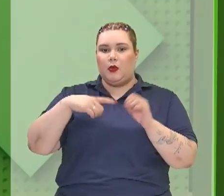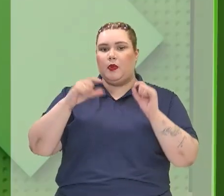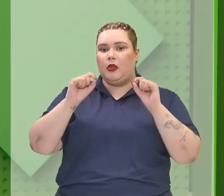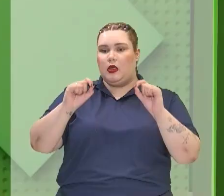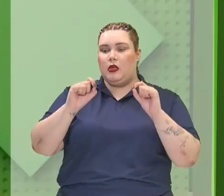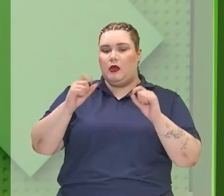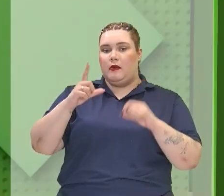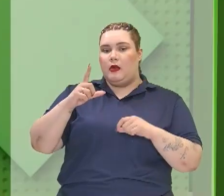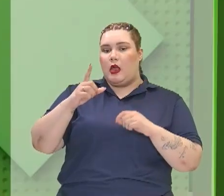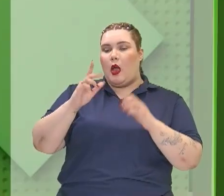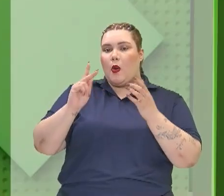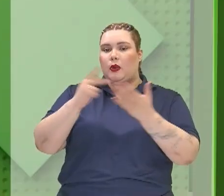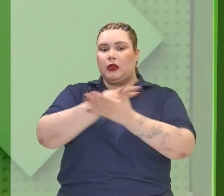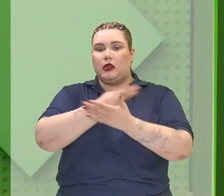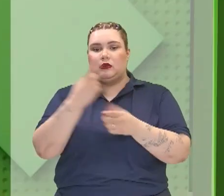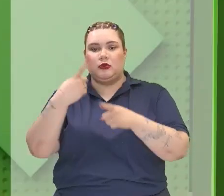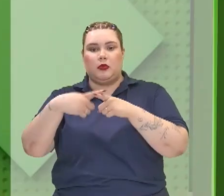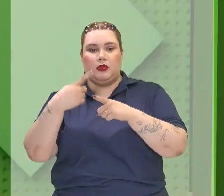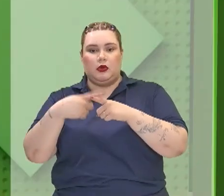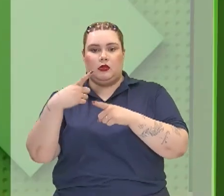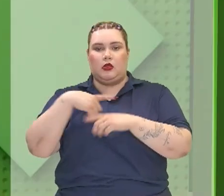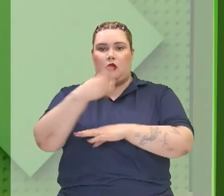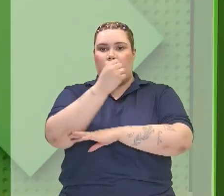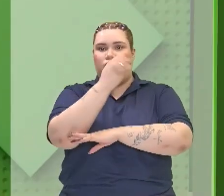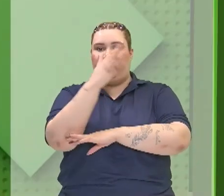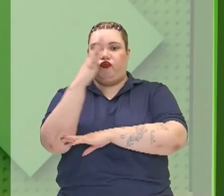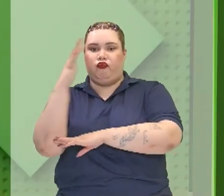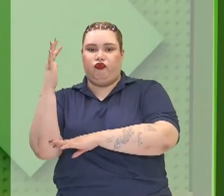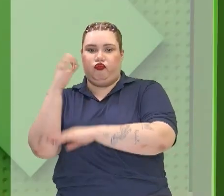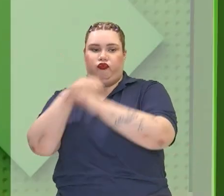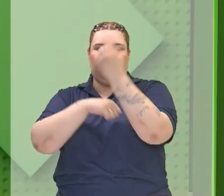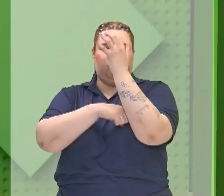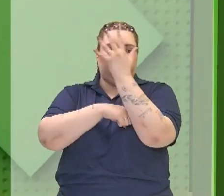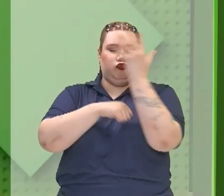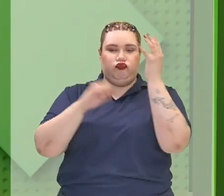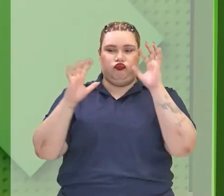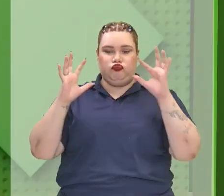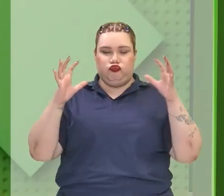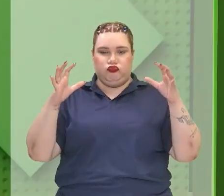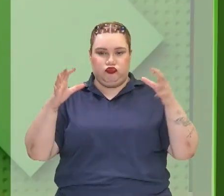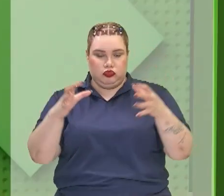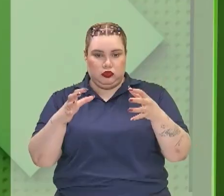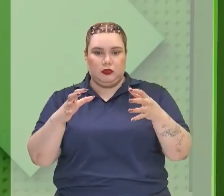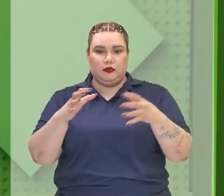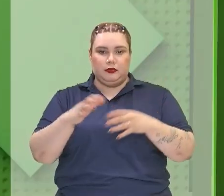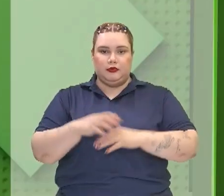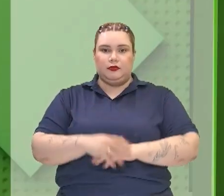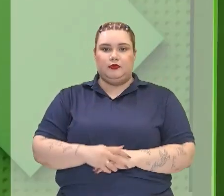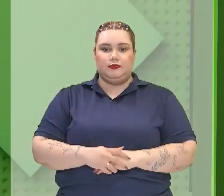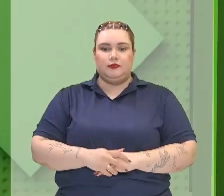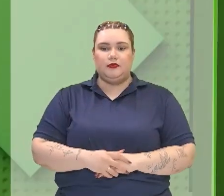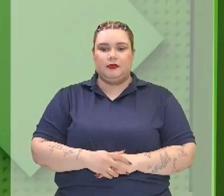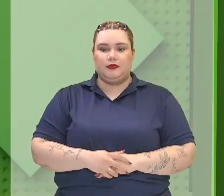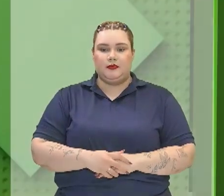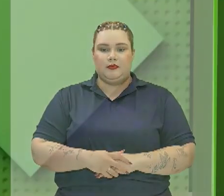principalmente existe por conta da floresta que está ao nosso redor, certo? Então a gente tem bastante